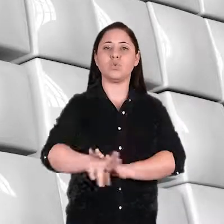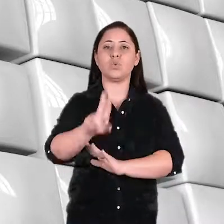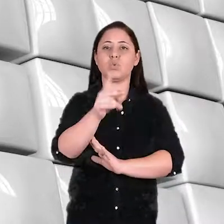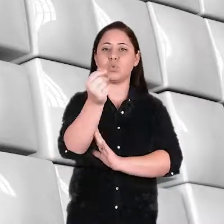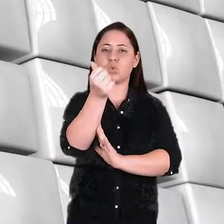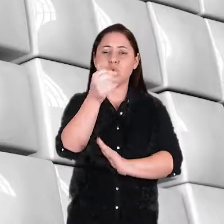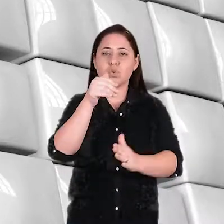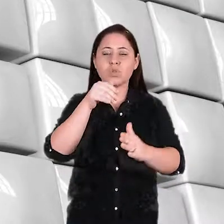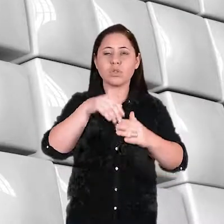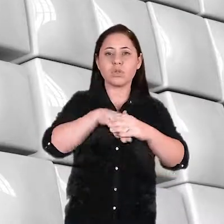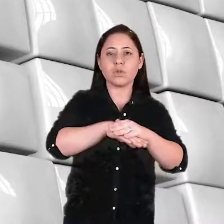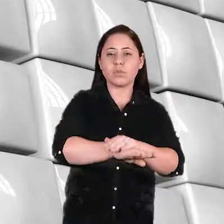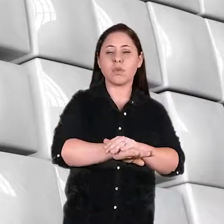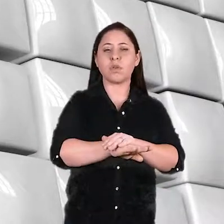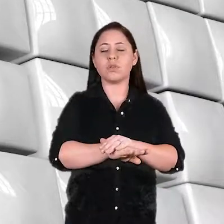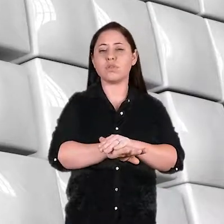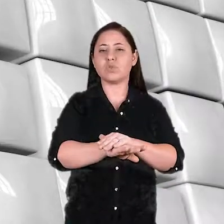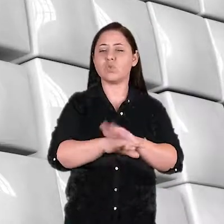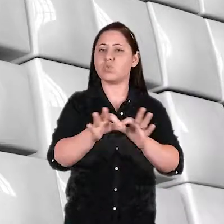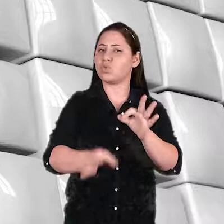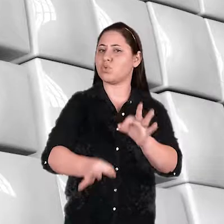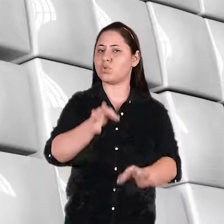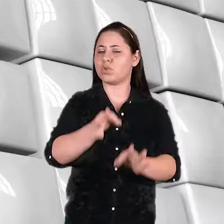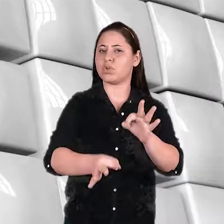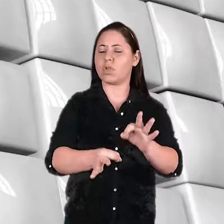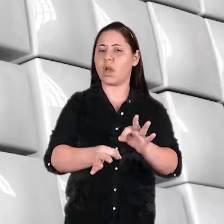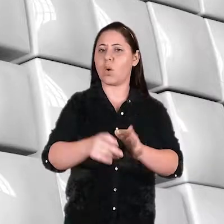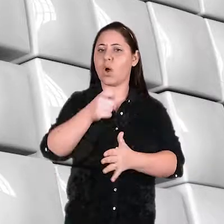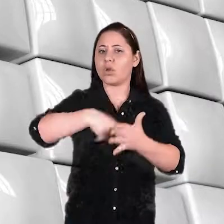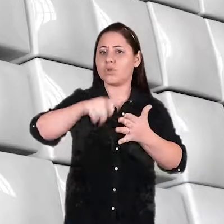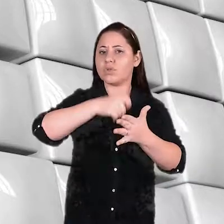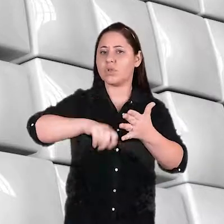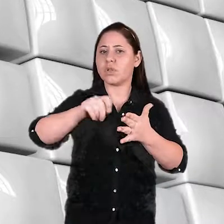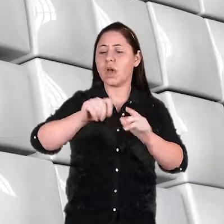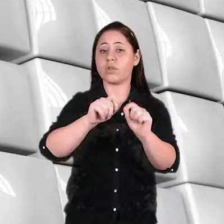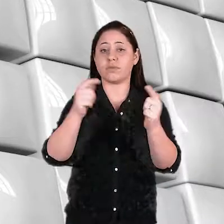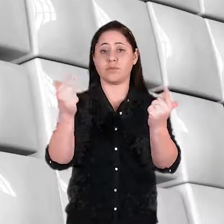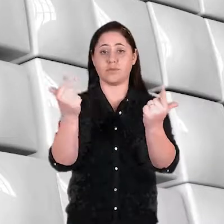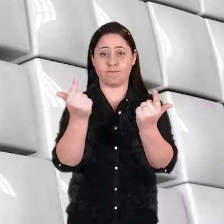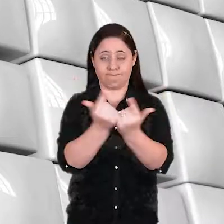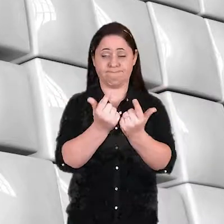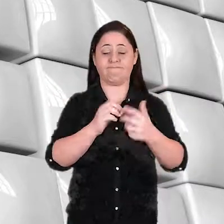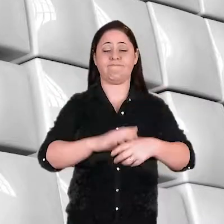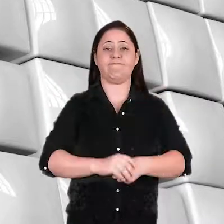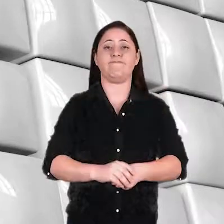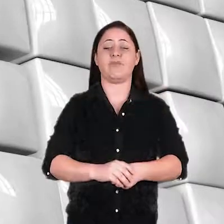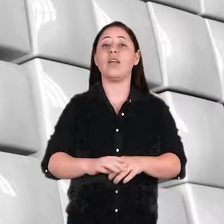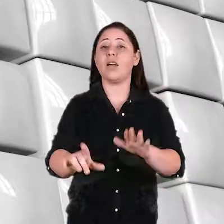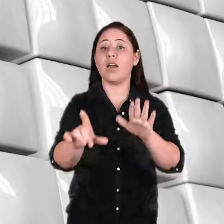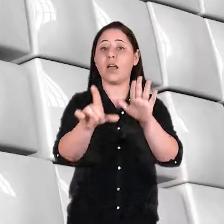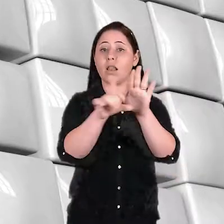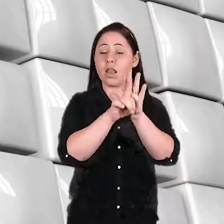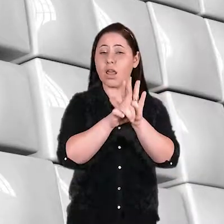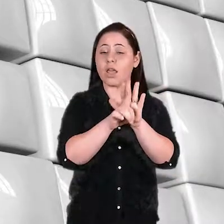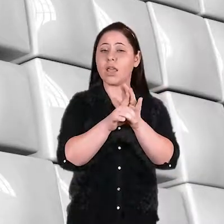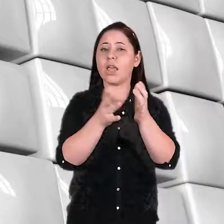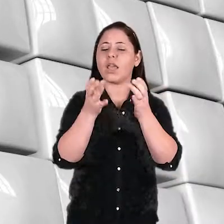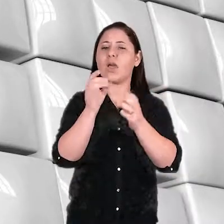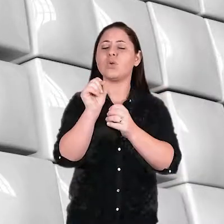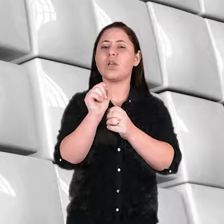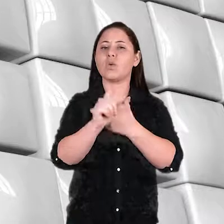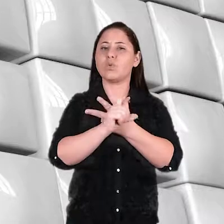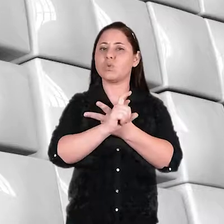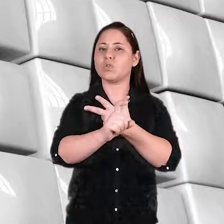lei sobre o uso do Fundo de Depósitos Judiciais, editada pela Assembleia Legislativa. A lei